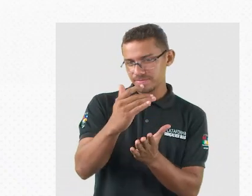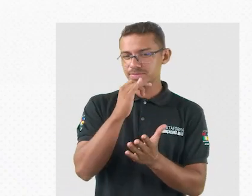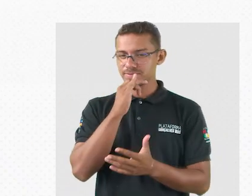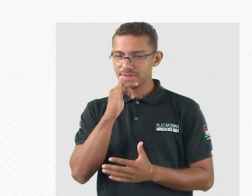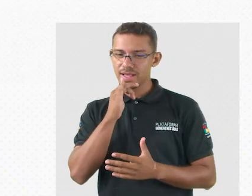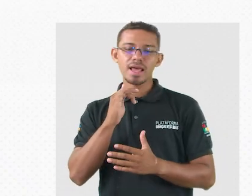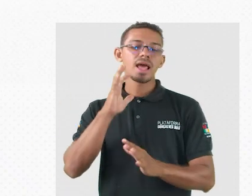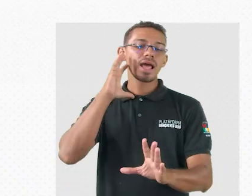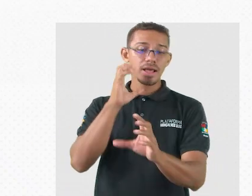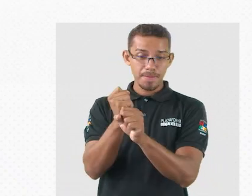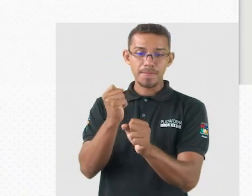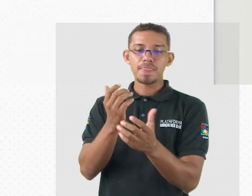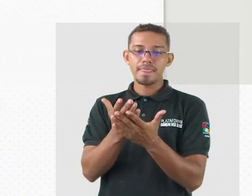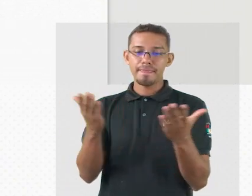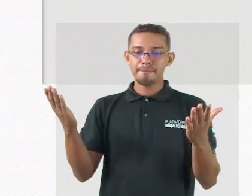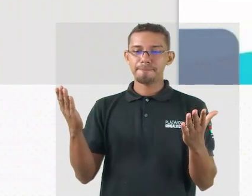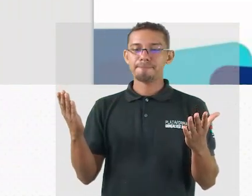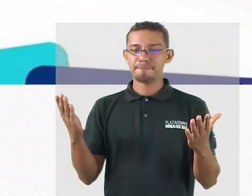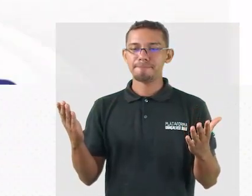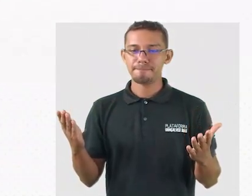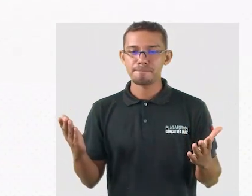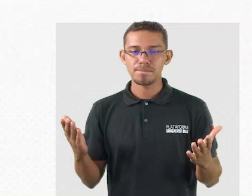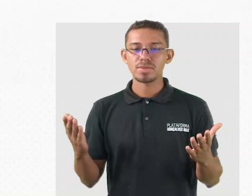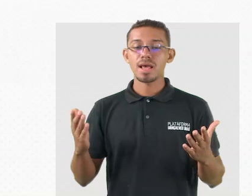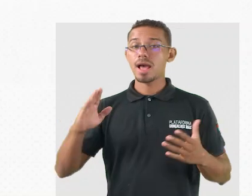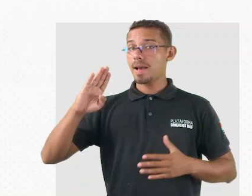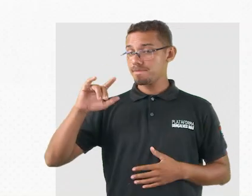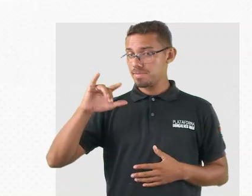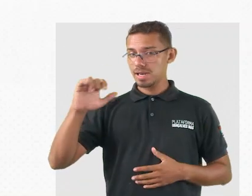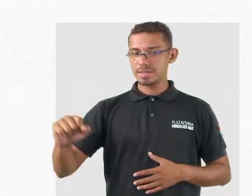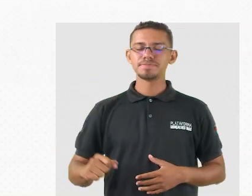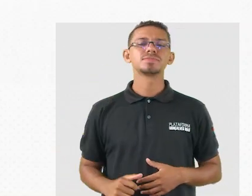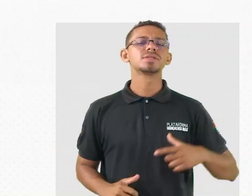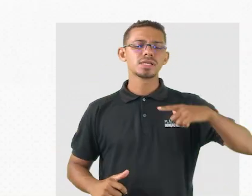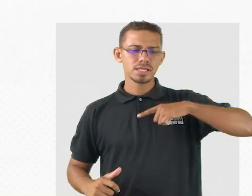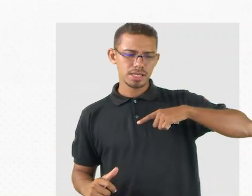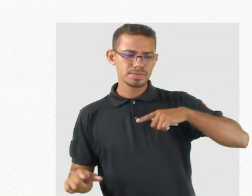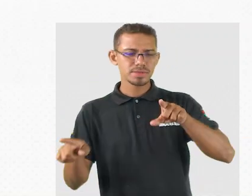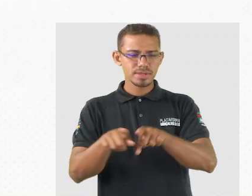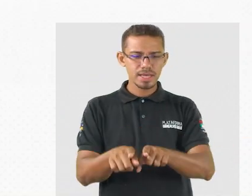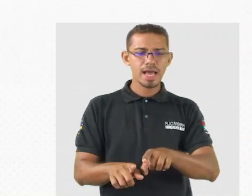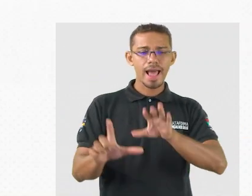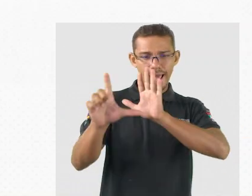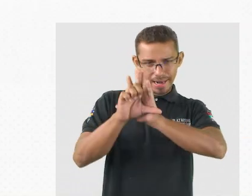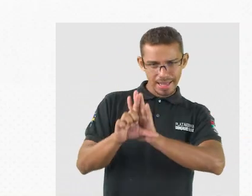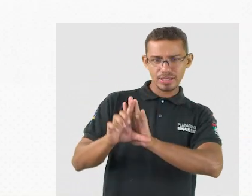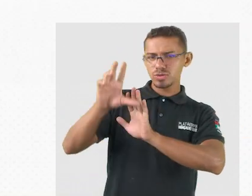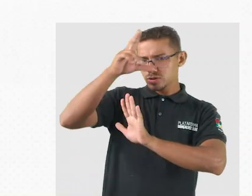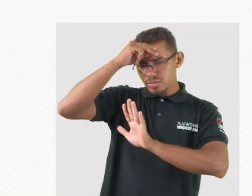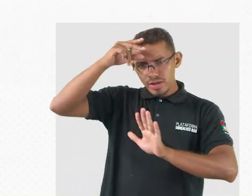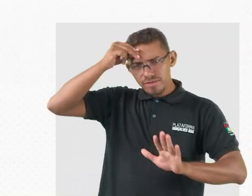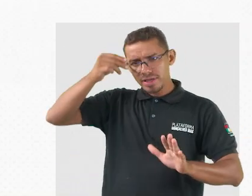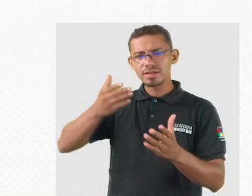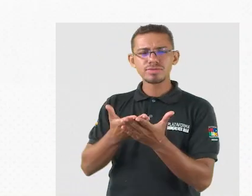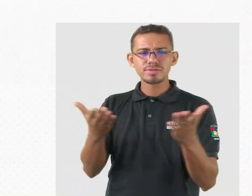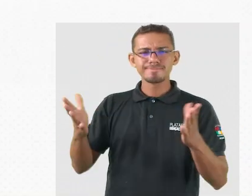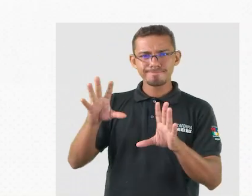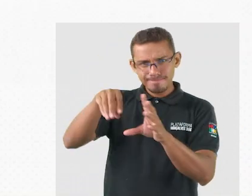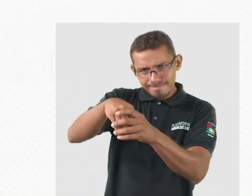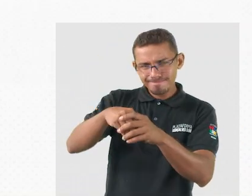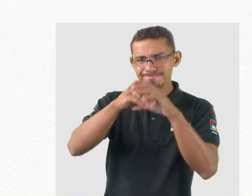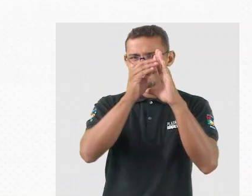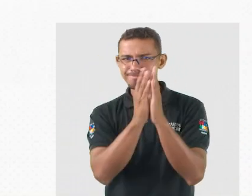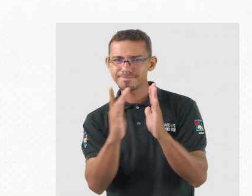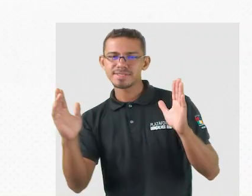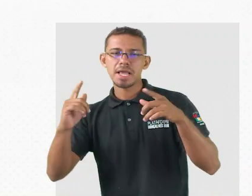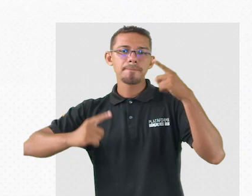em relação à balaiada. E aí você também tem a lei dos prefeitos, né, dentro dessa